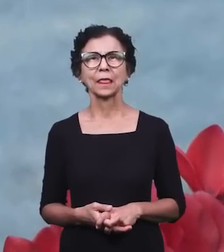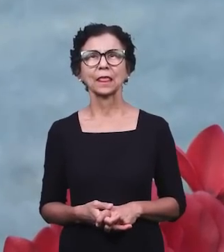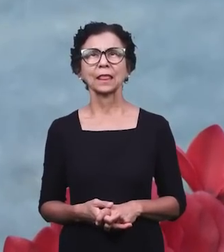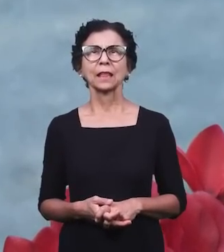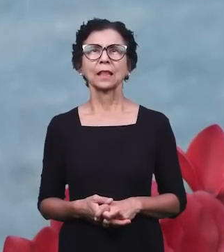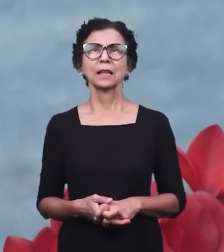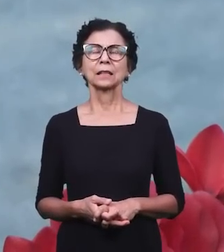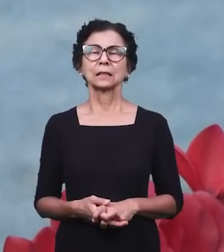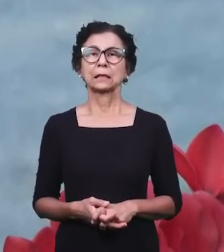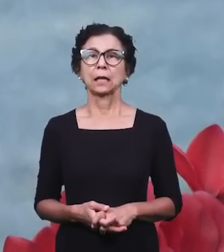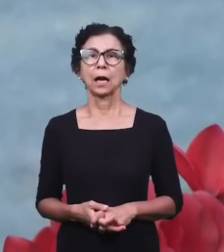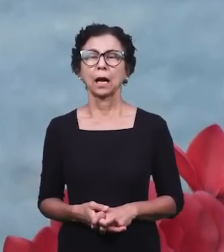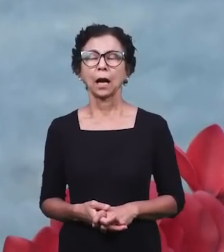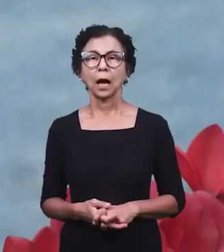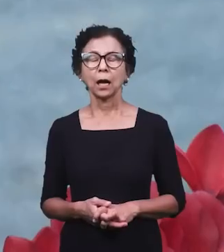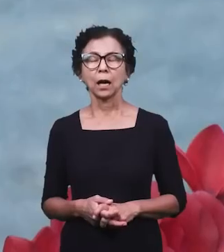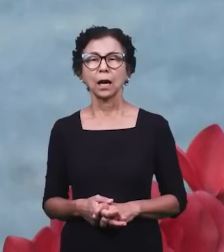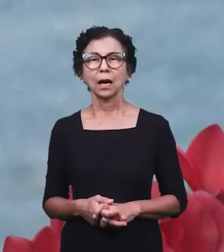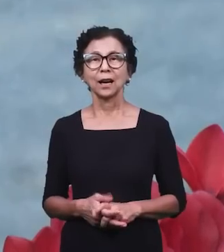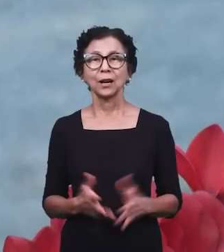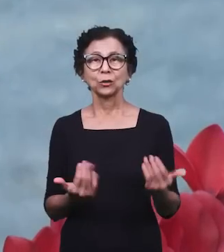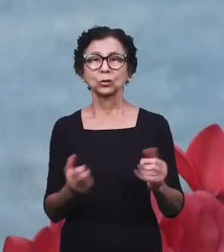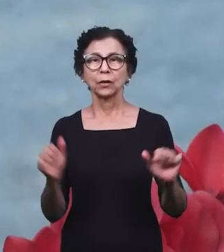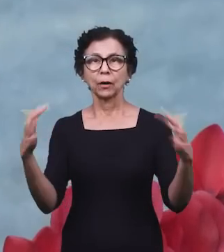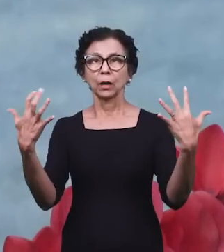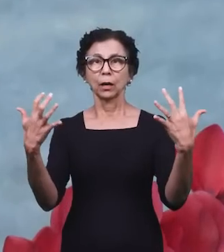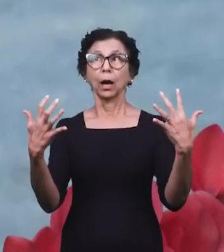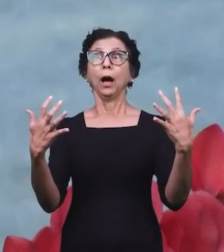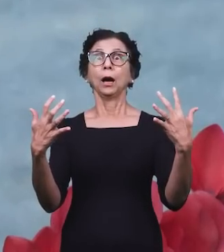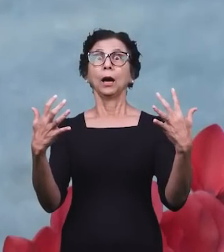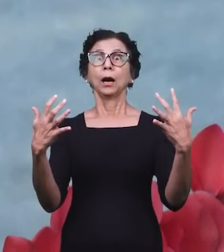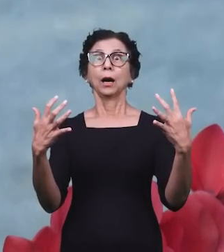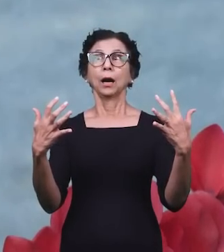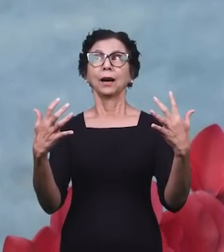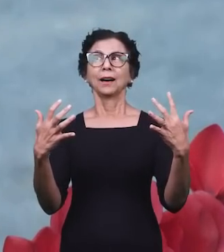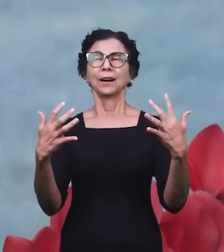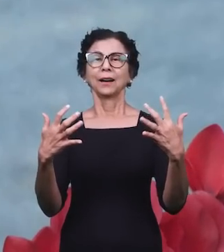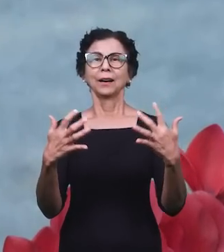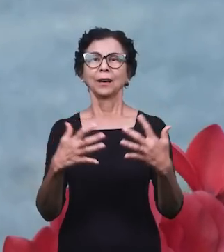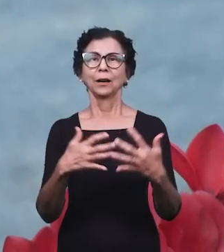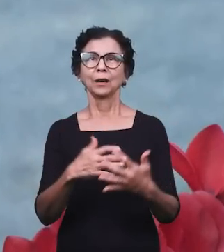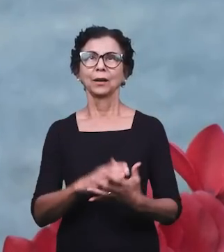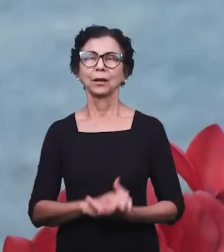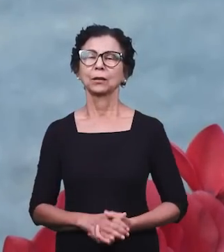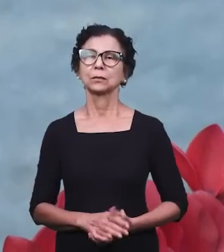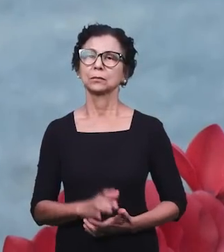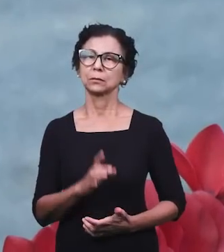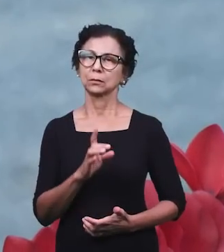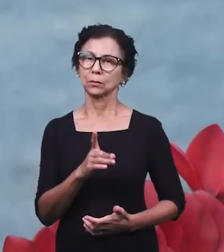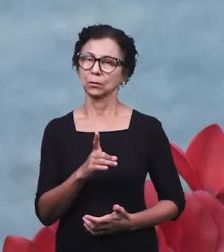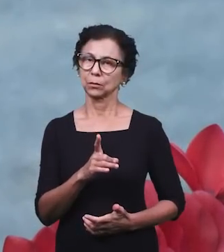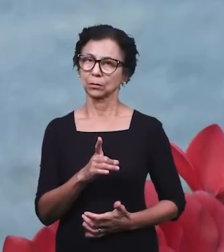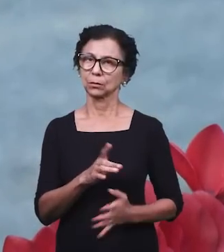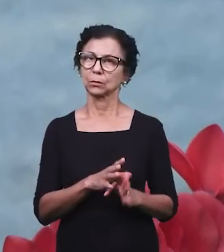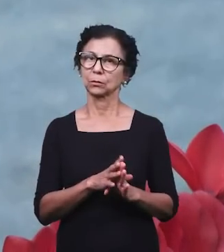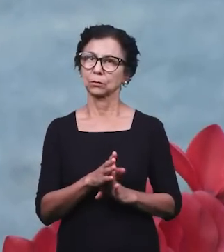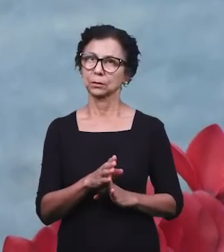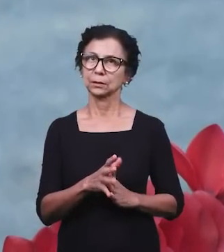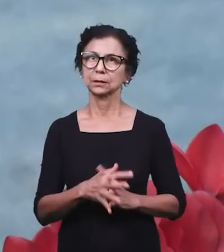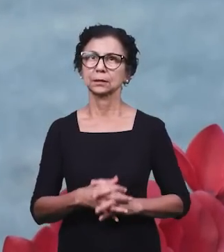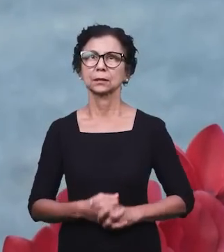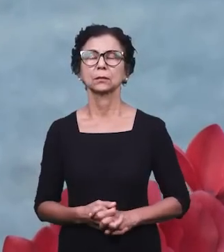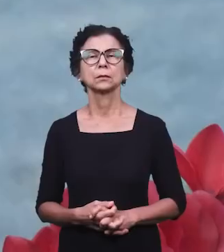num valor que assustou todos. Todos ficaram assustados. E dali, inclusive, nós falamos: olha,